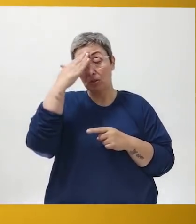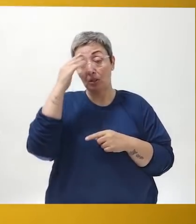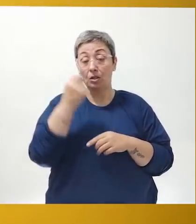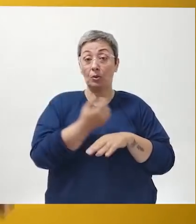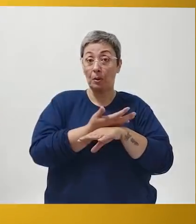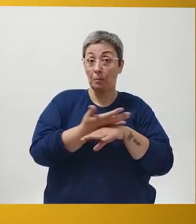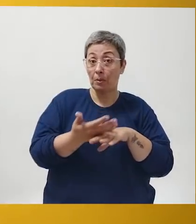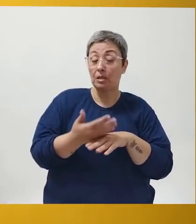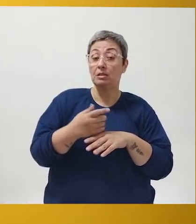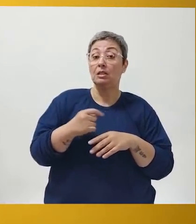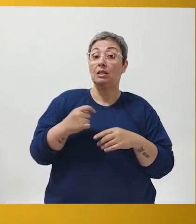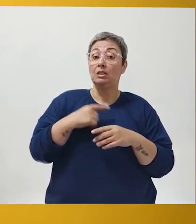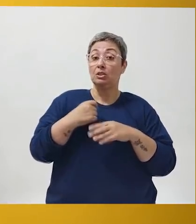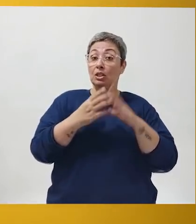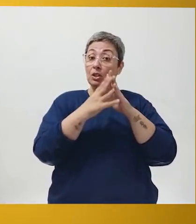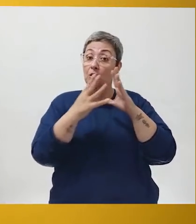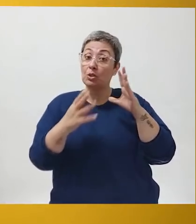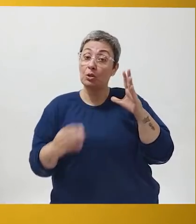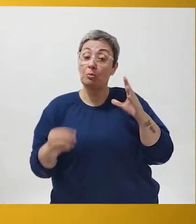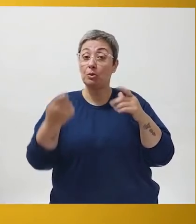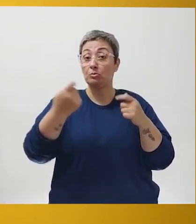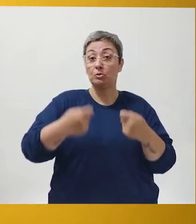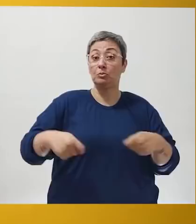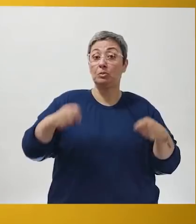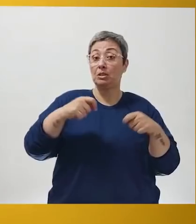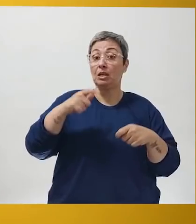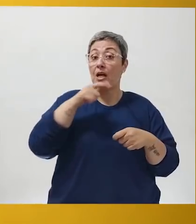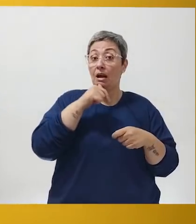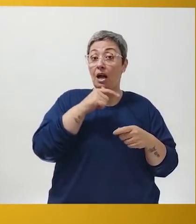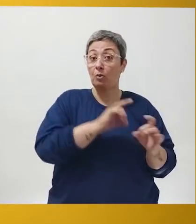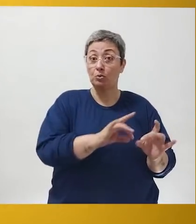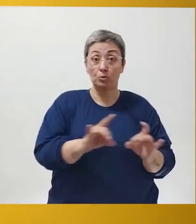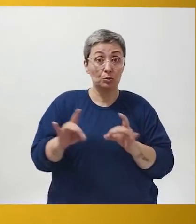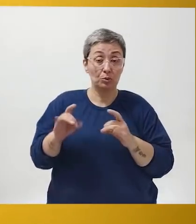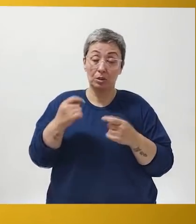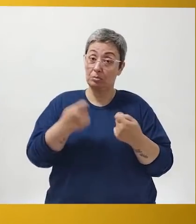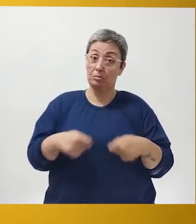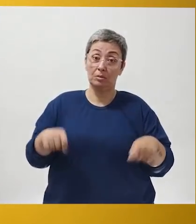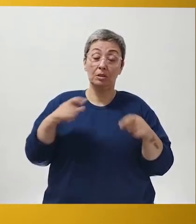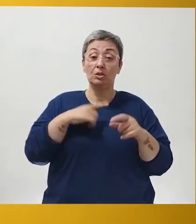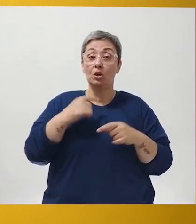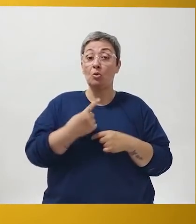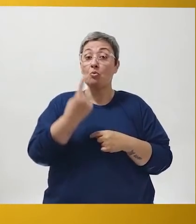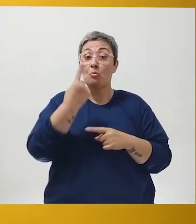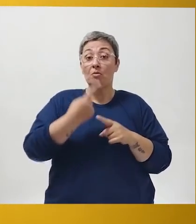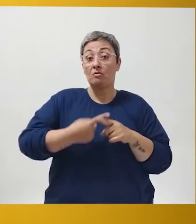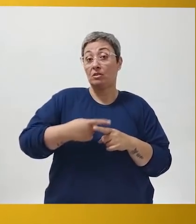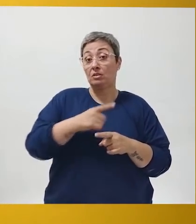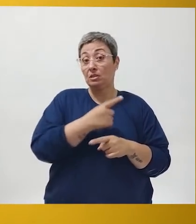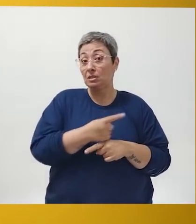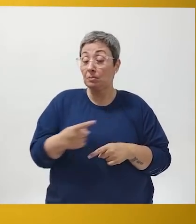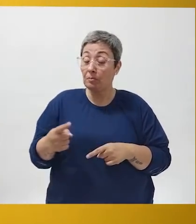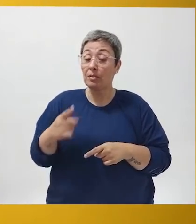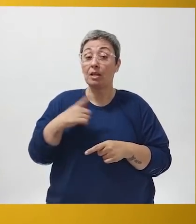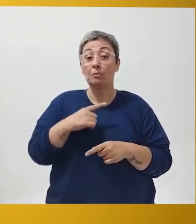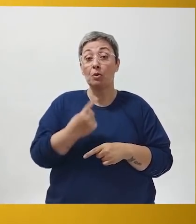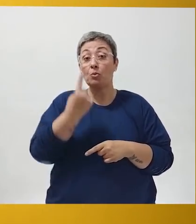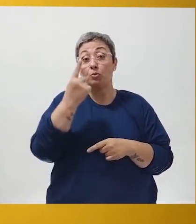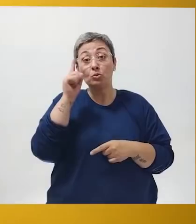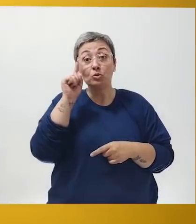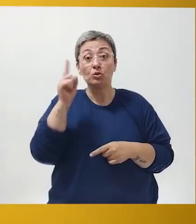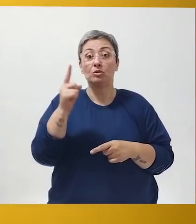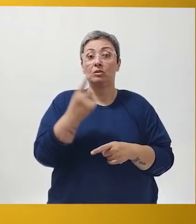o tempo, a tolerância. Então, todos esses elementos são repertórios importantes para essa atividade